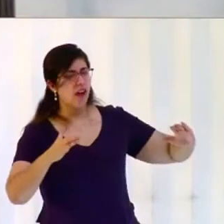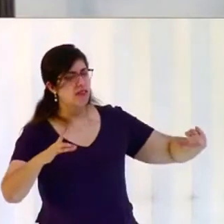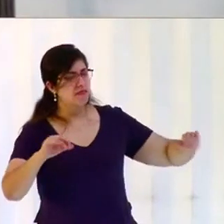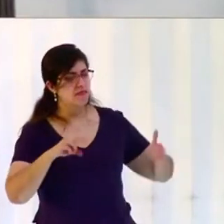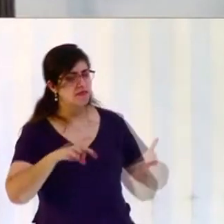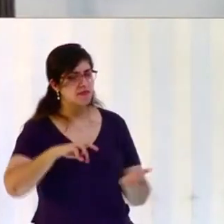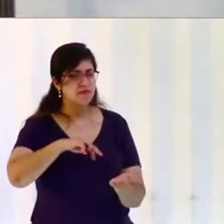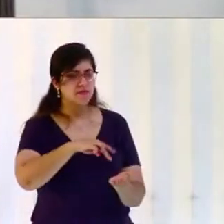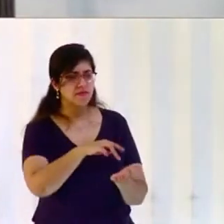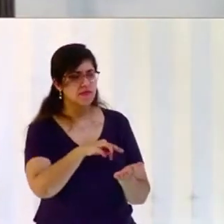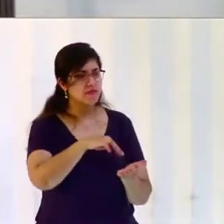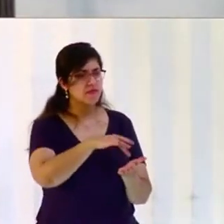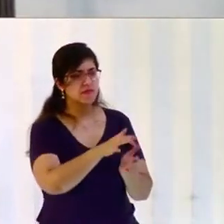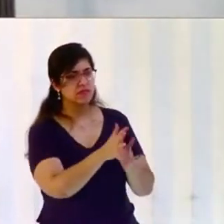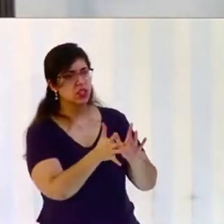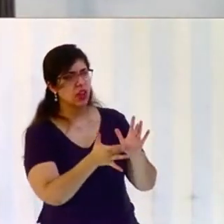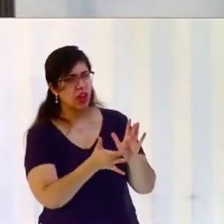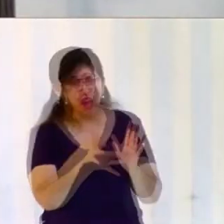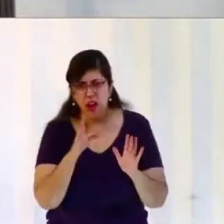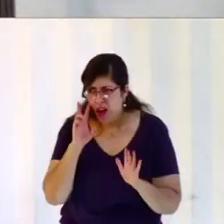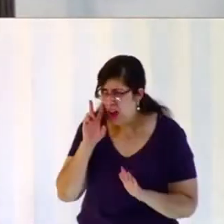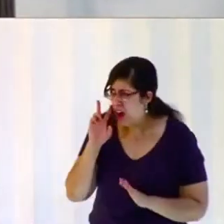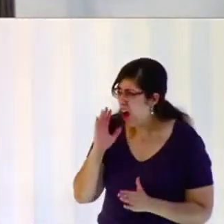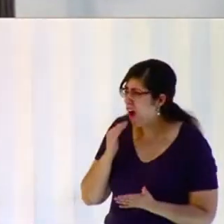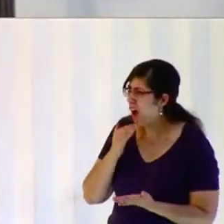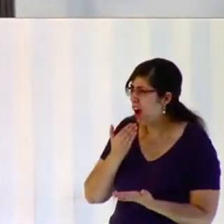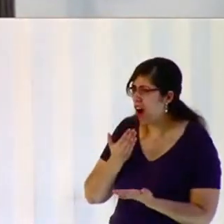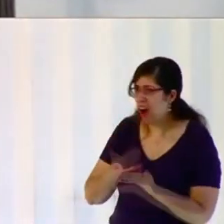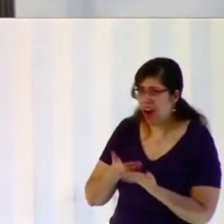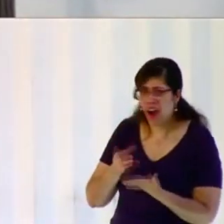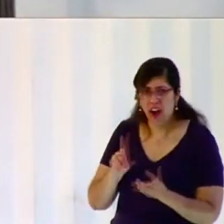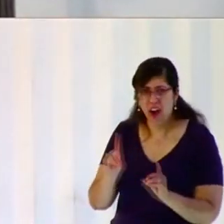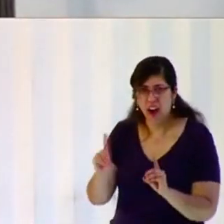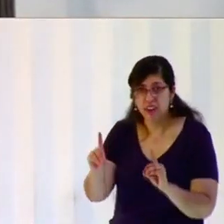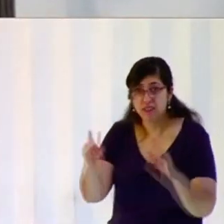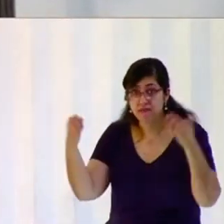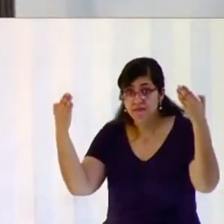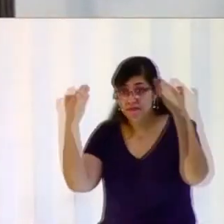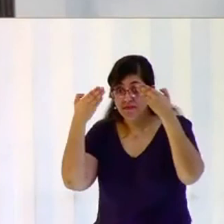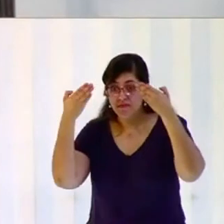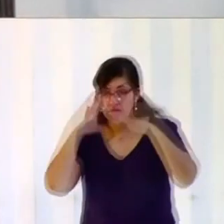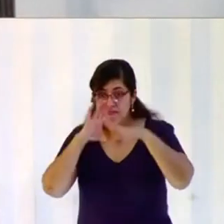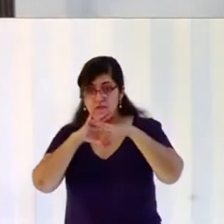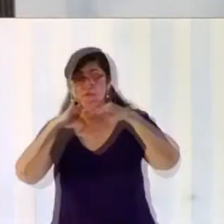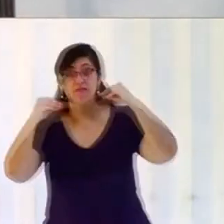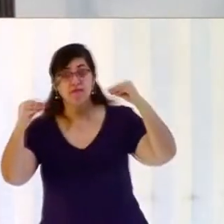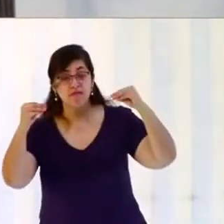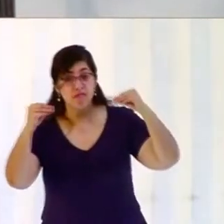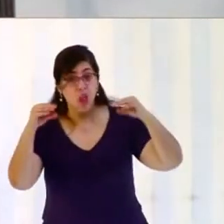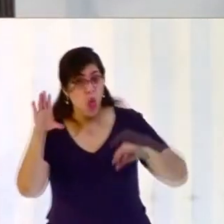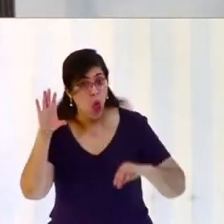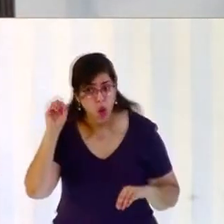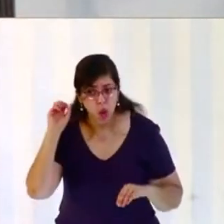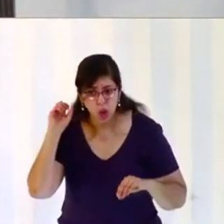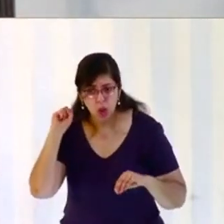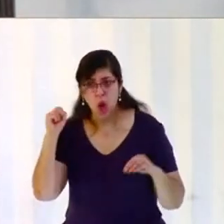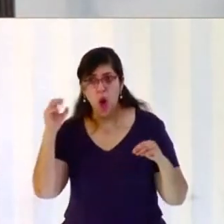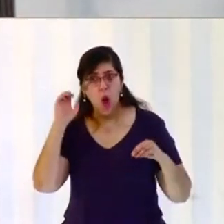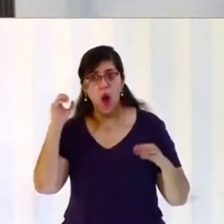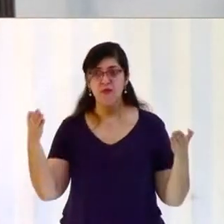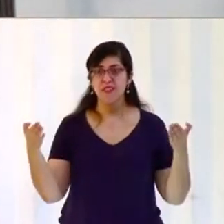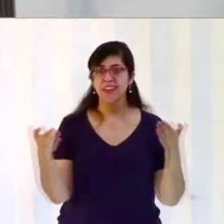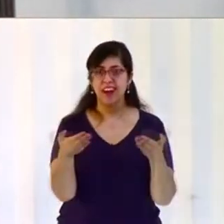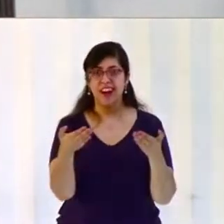os momentos, na cura da mulher cirofenícia, na cura do cego e do surdo, na segunda multiplicação dos